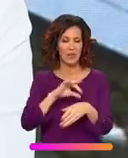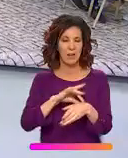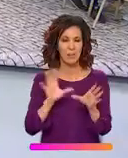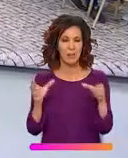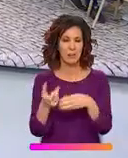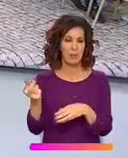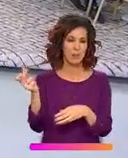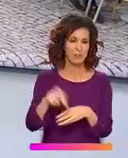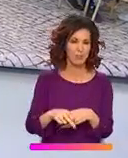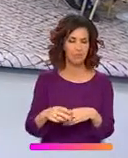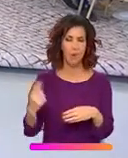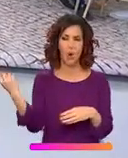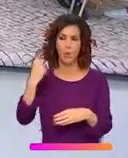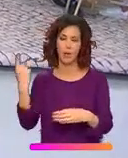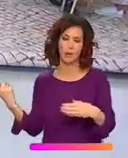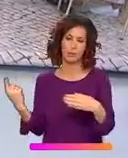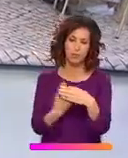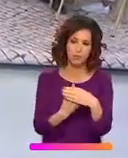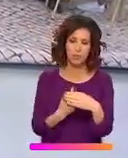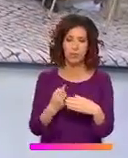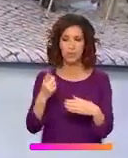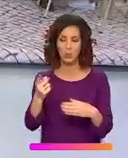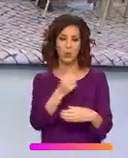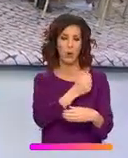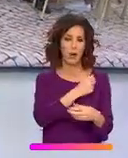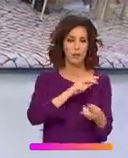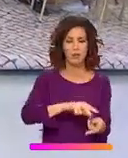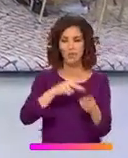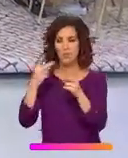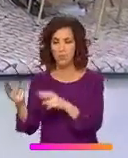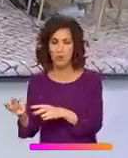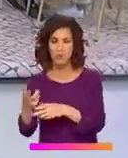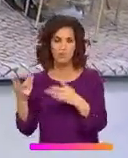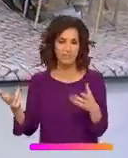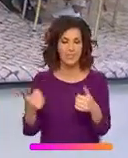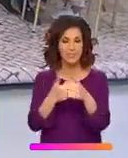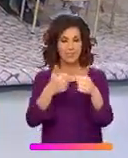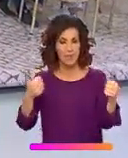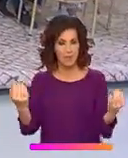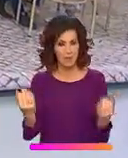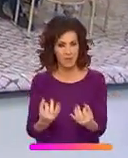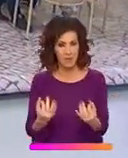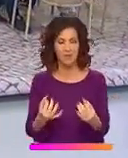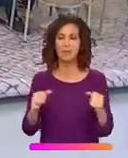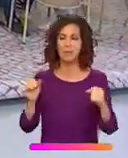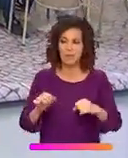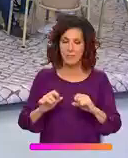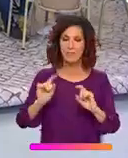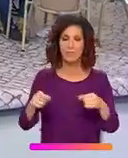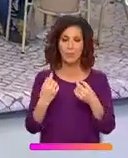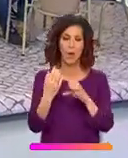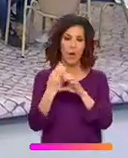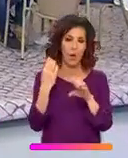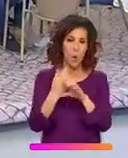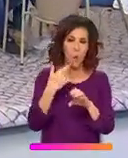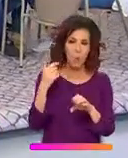Ainda pior. Confinar, a Lourdes mudou de bairro. Há aqui uma separação que... Muito grande. Pois é, pois a gente não podia andar de autocarros. A